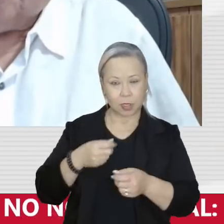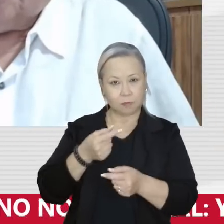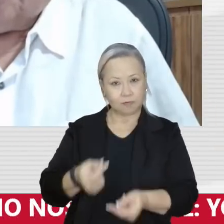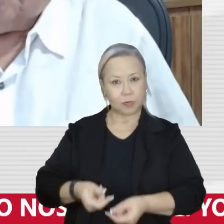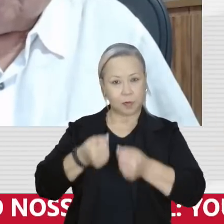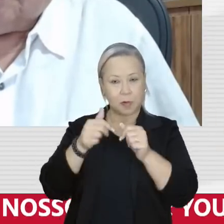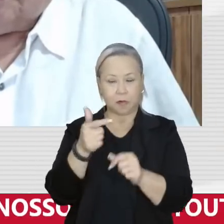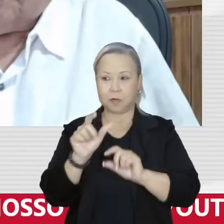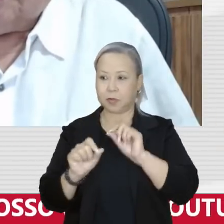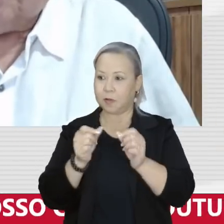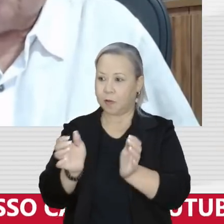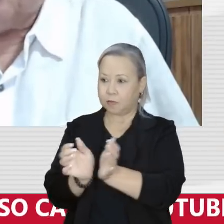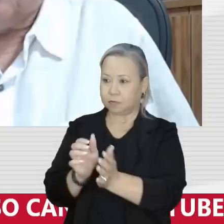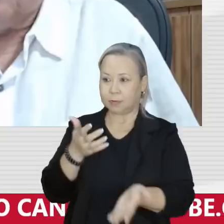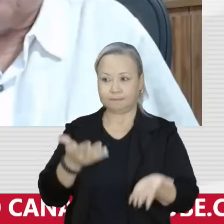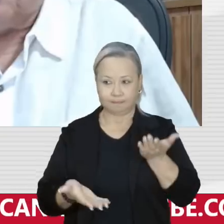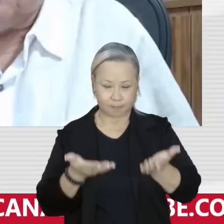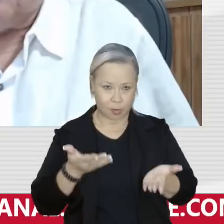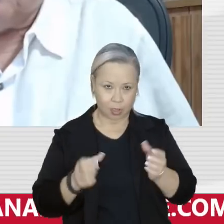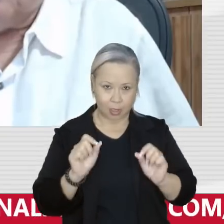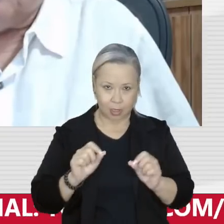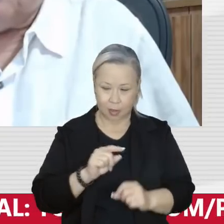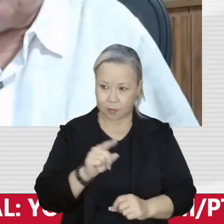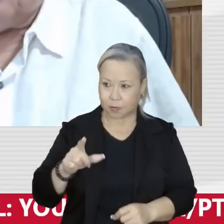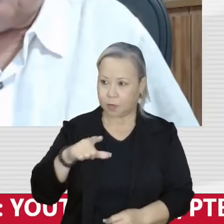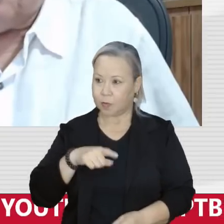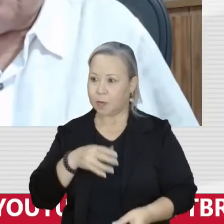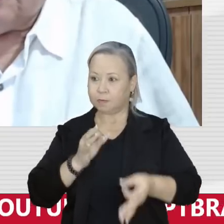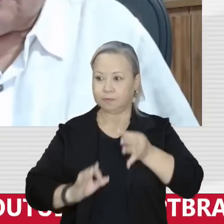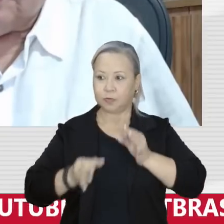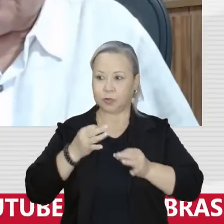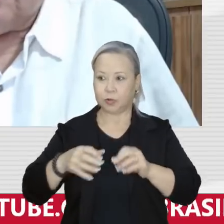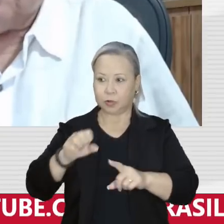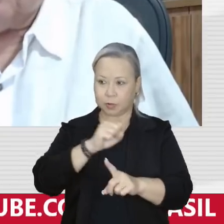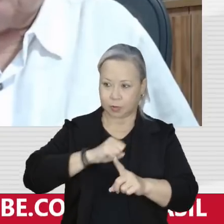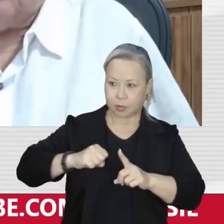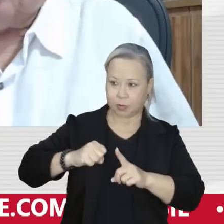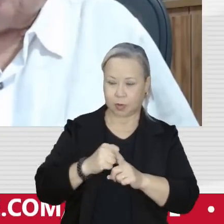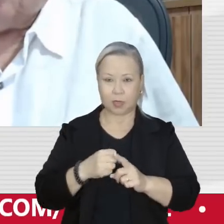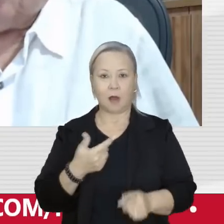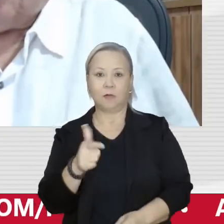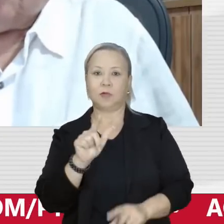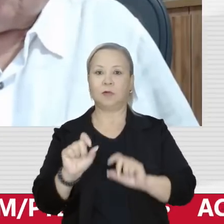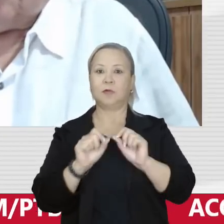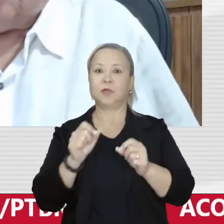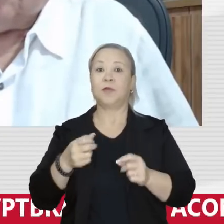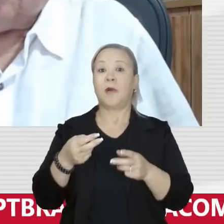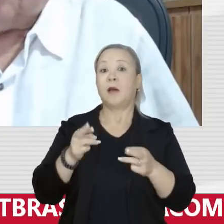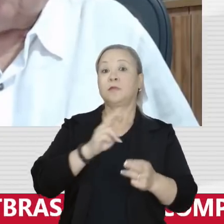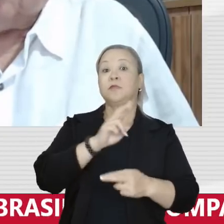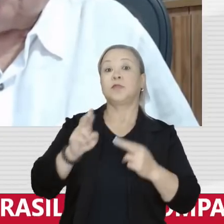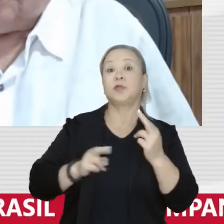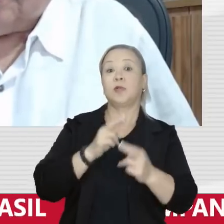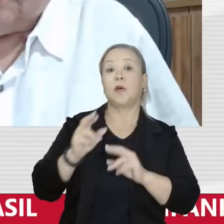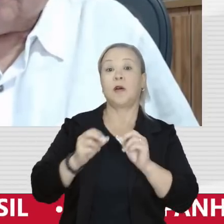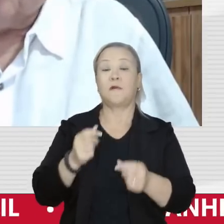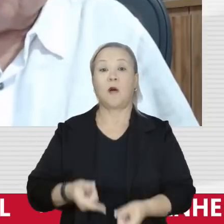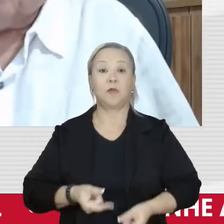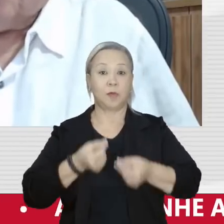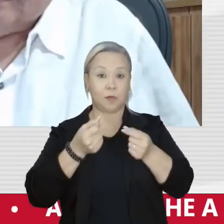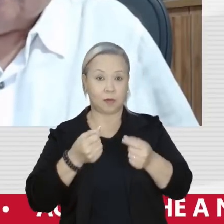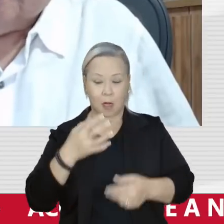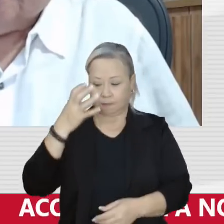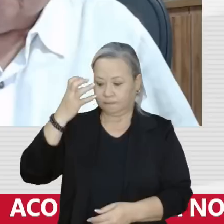nós termos um equilíbrio e você ter justiça social se nós não tivermos uma reforma tributária séria, justa,